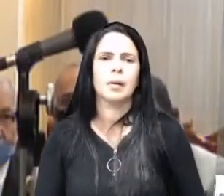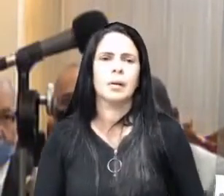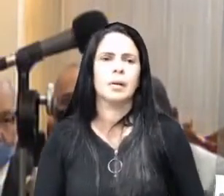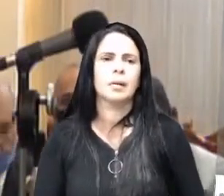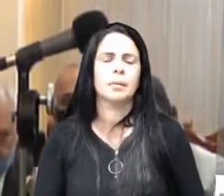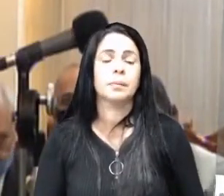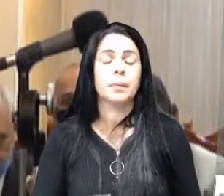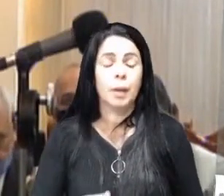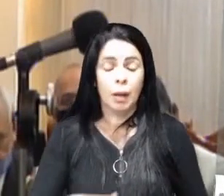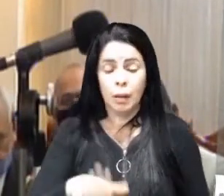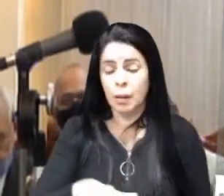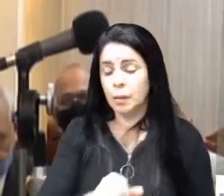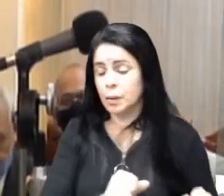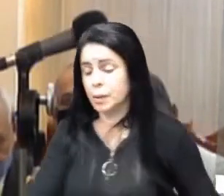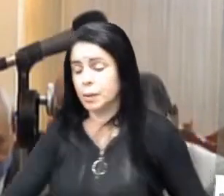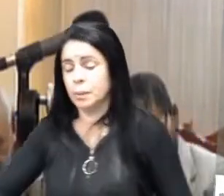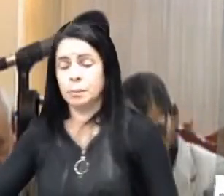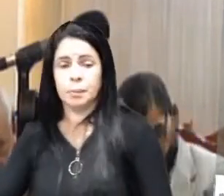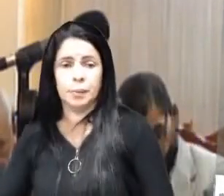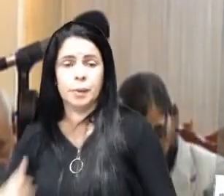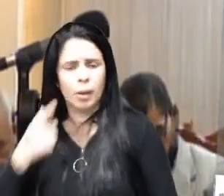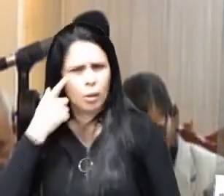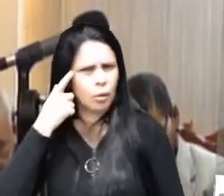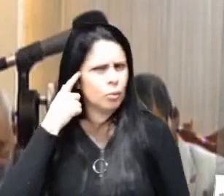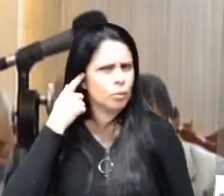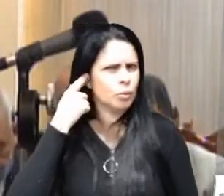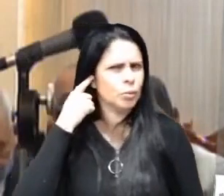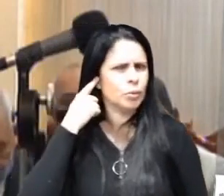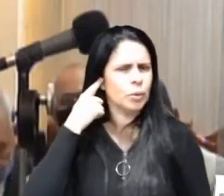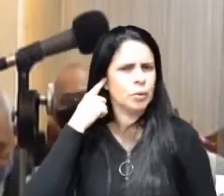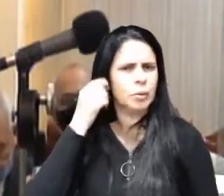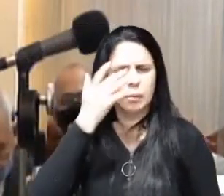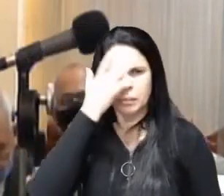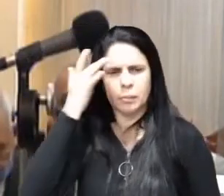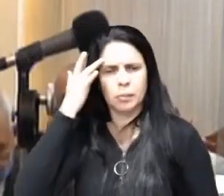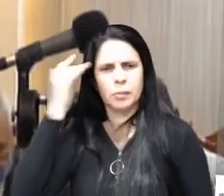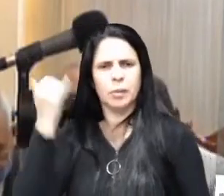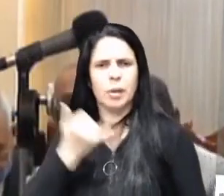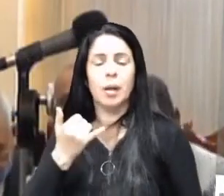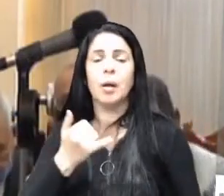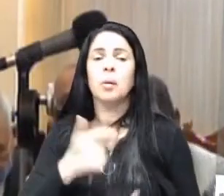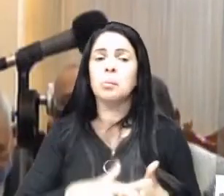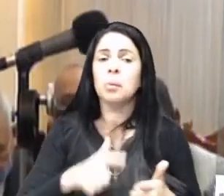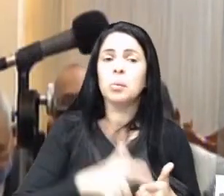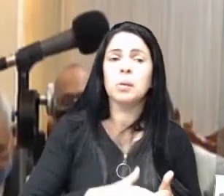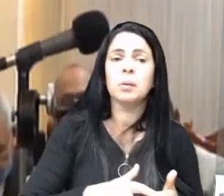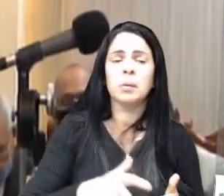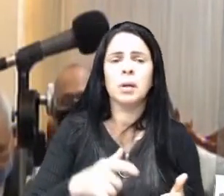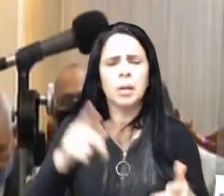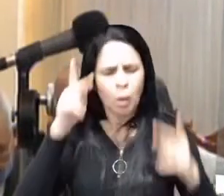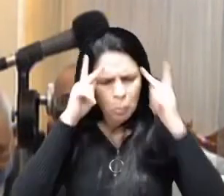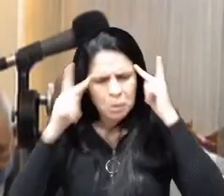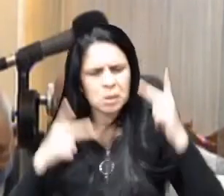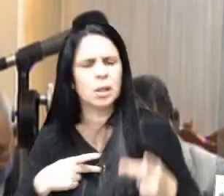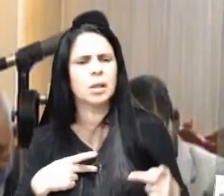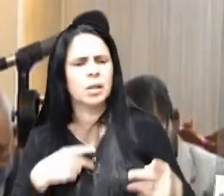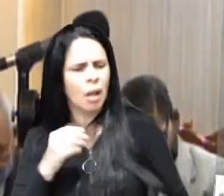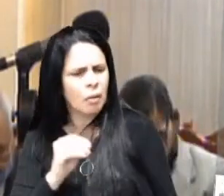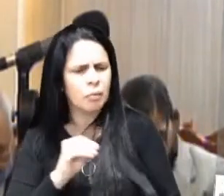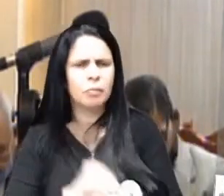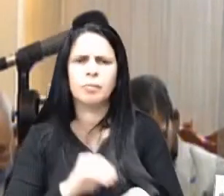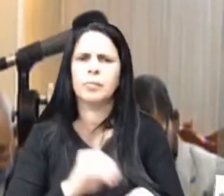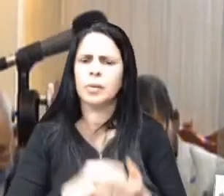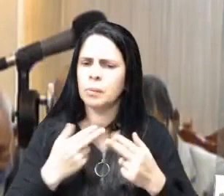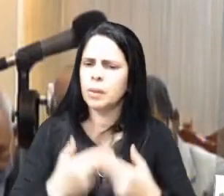Essa semana eu vi alguém dizer que o problema da humanidade atual é falta de paciência. E paciência no